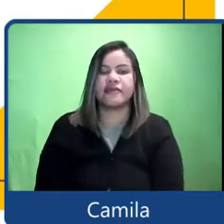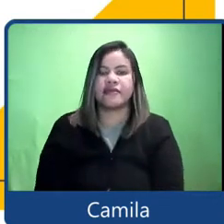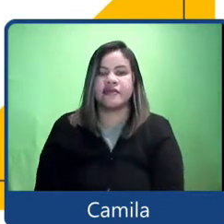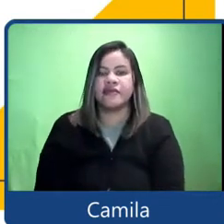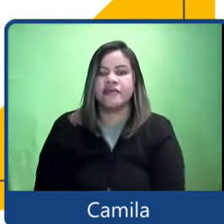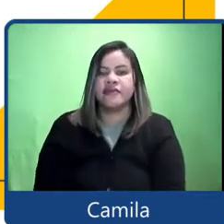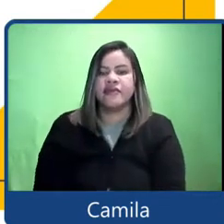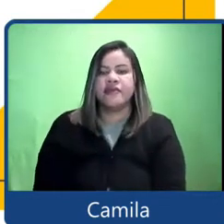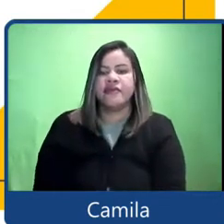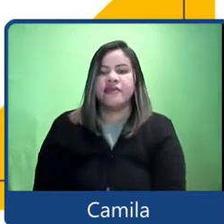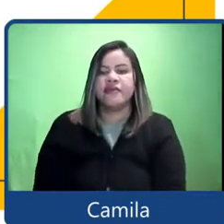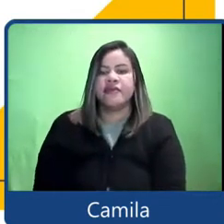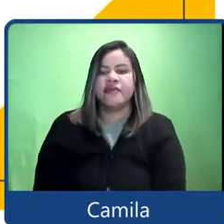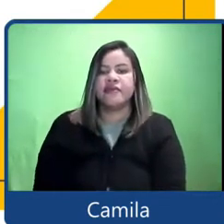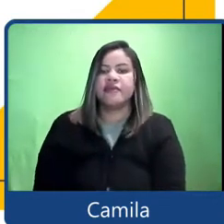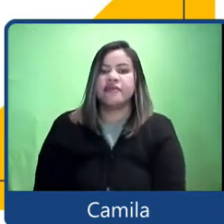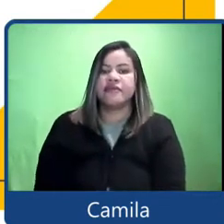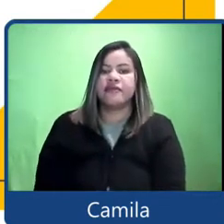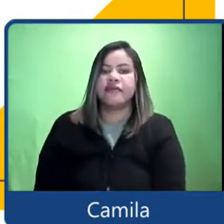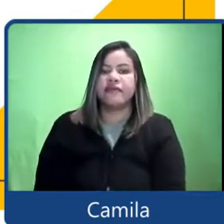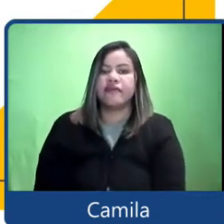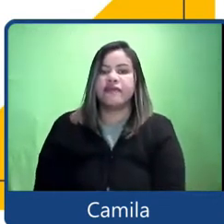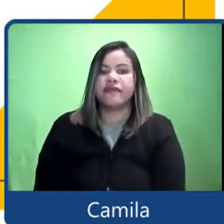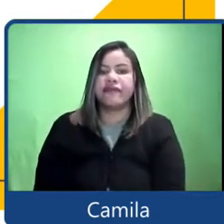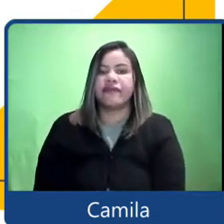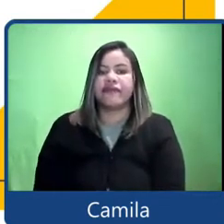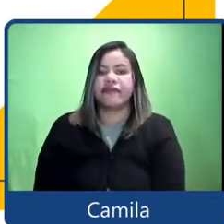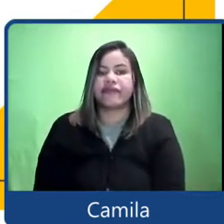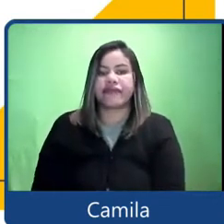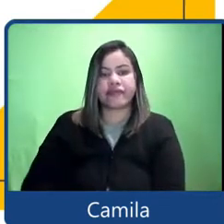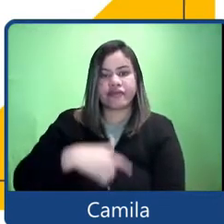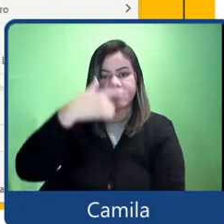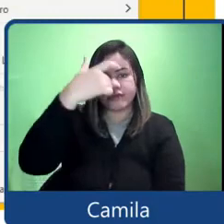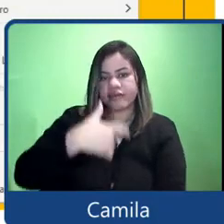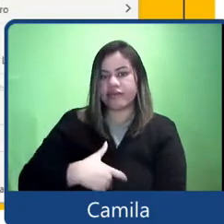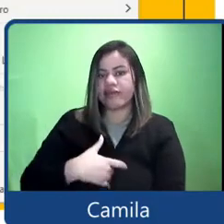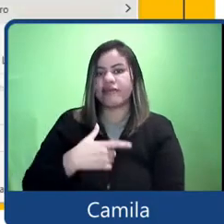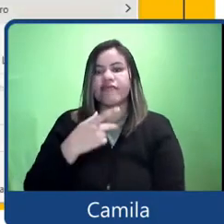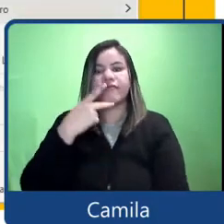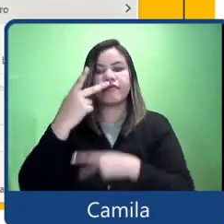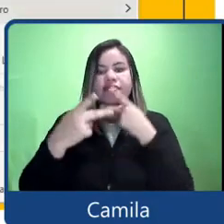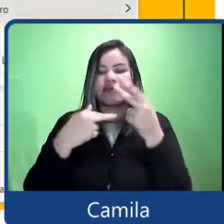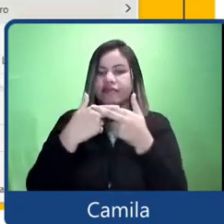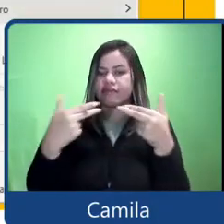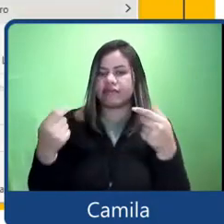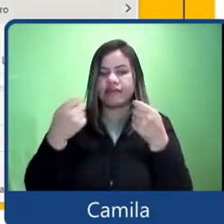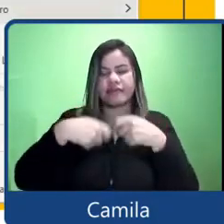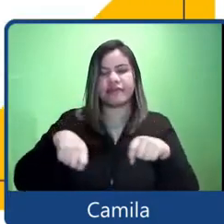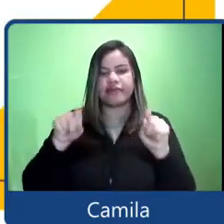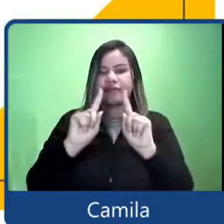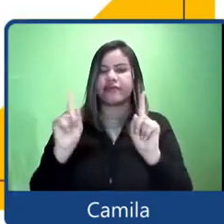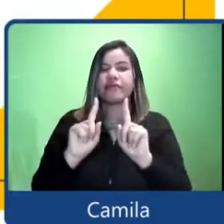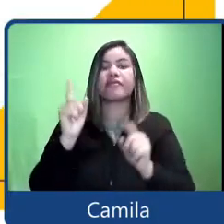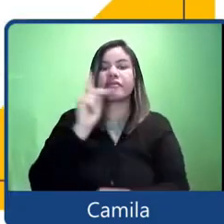E, bom, não vou me apresentar, o professor Zisman já colocou, deixa eu só.